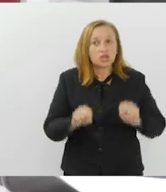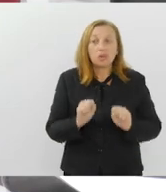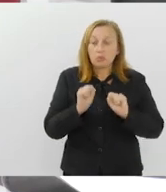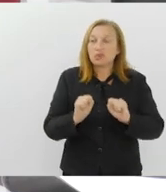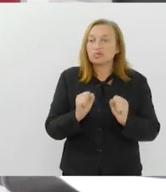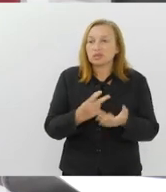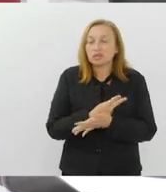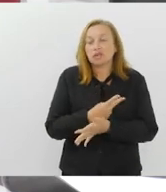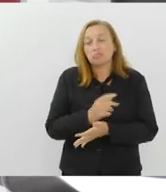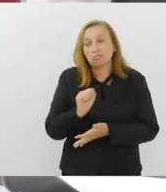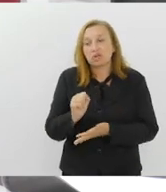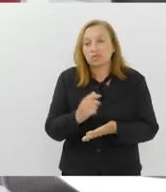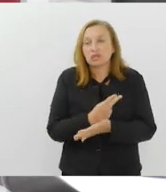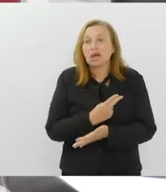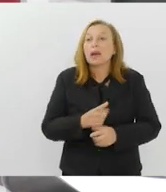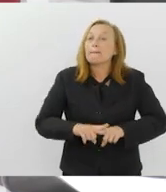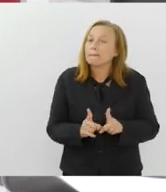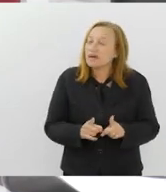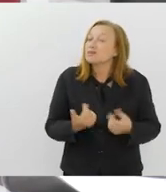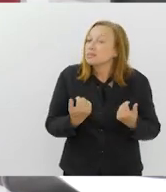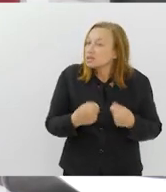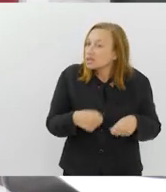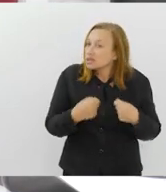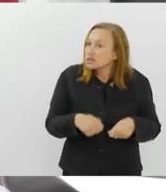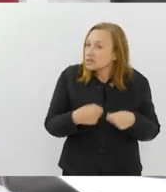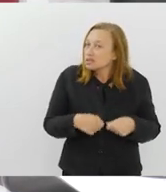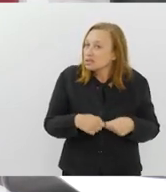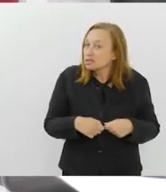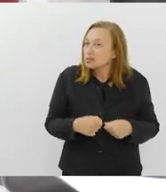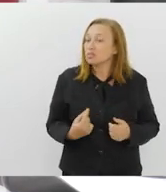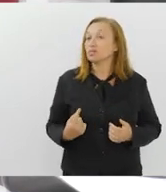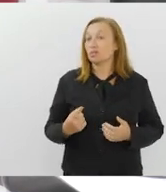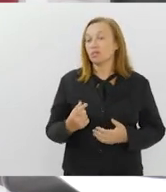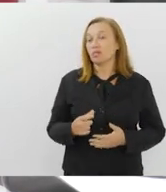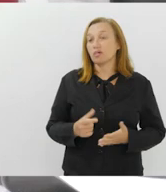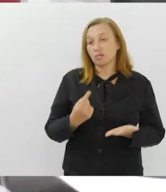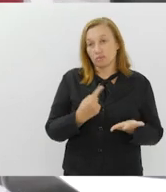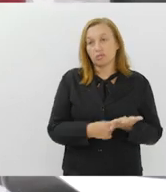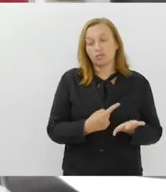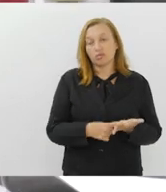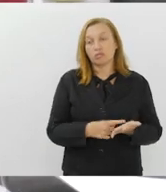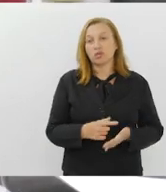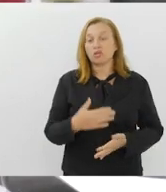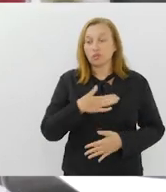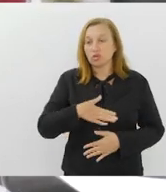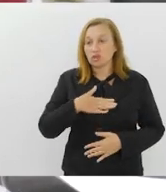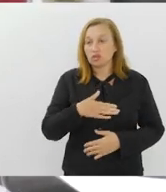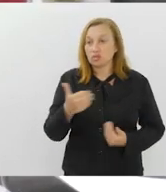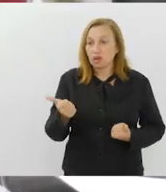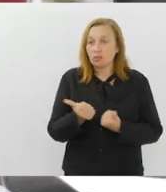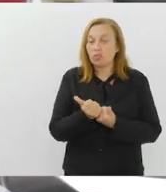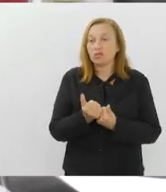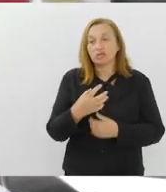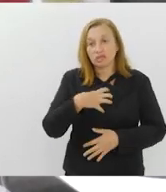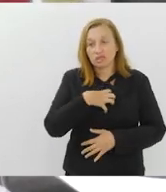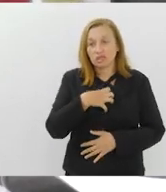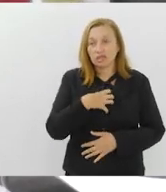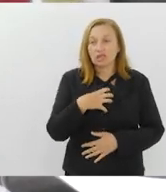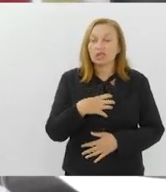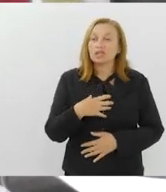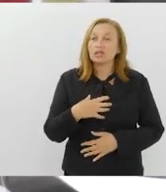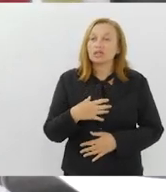acontecer, pode acontecer. Mas a gente precisa de alguém que se comprometa. E eu gostaria da sua colaboração nesse sentido, de